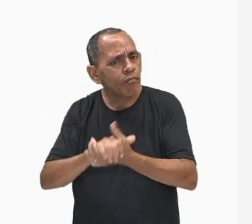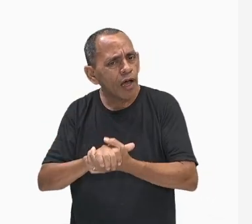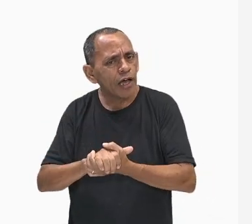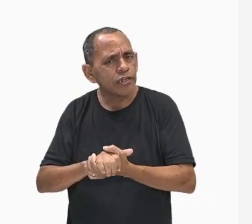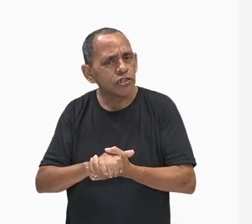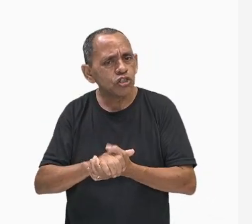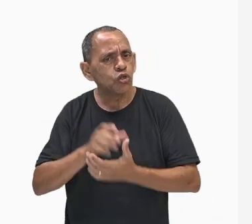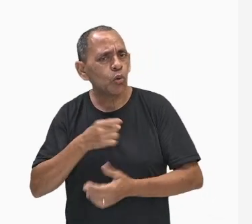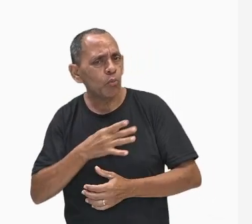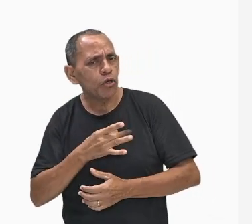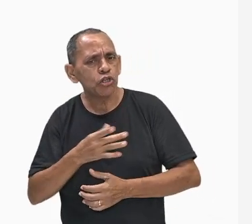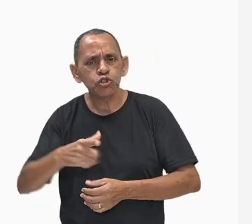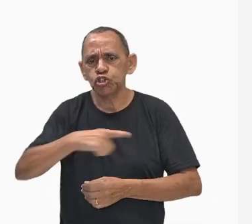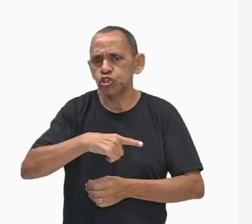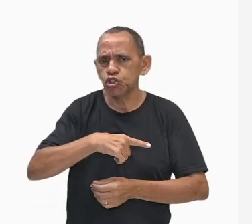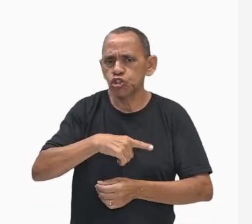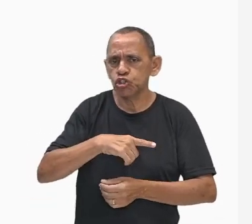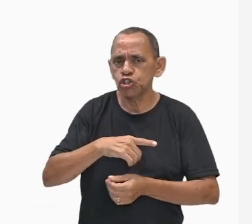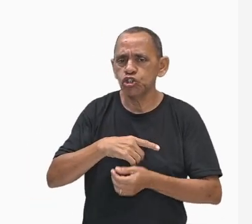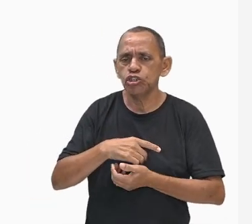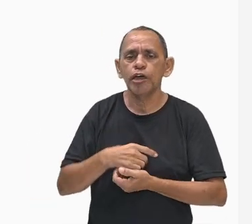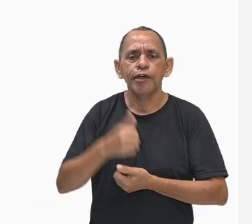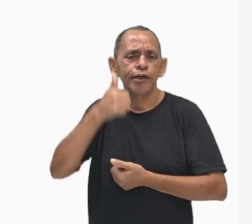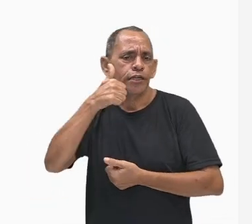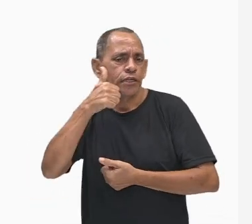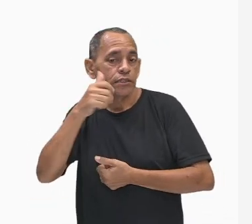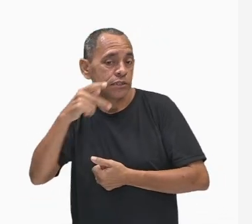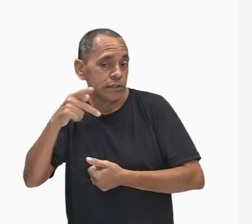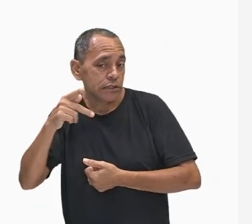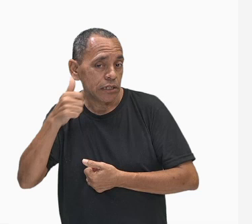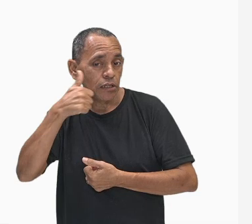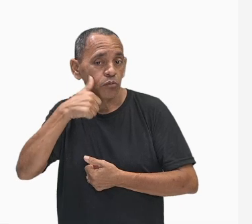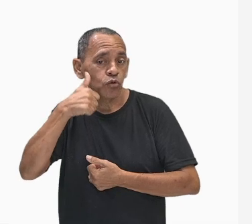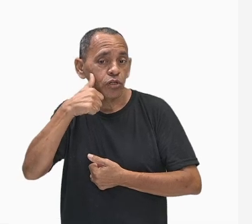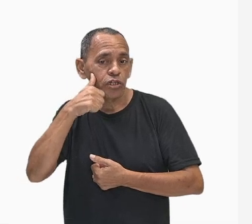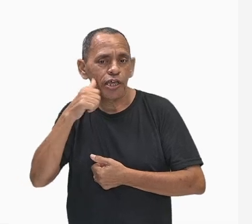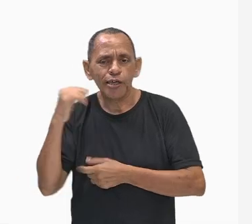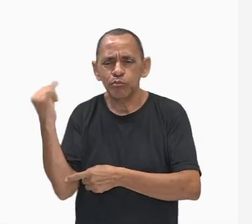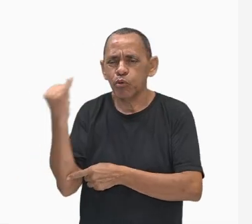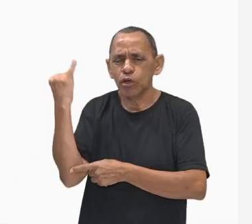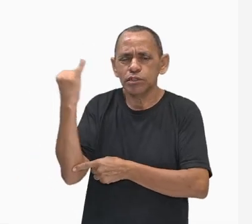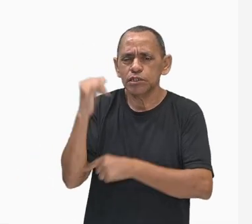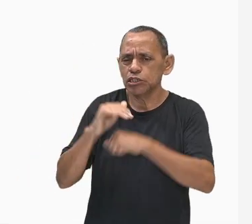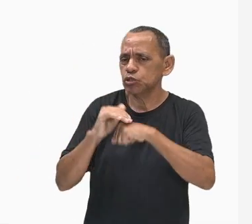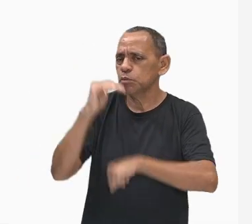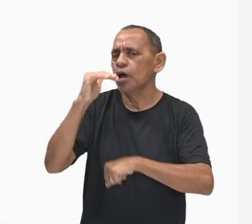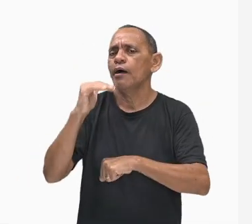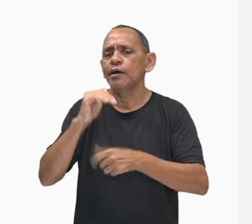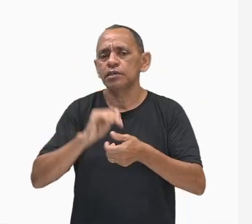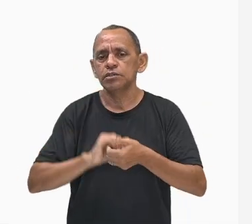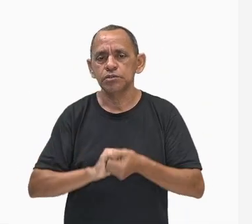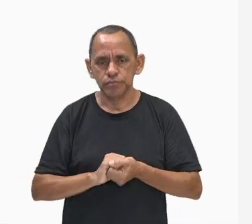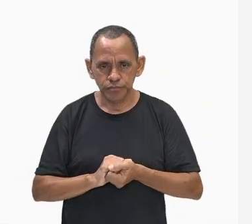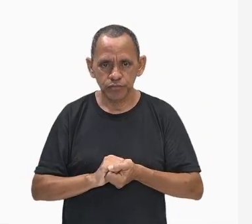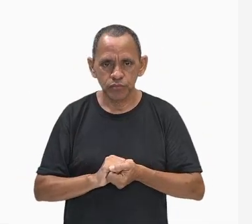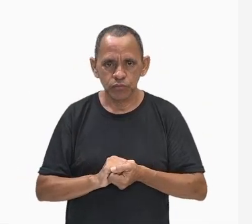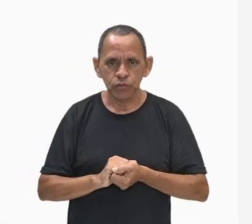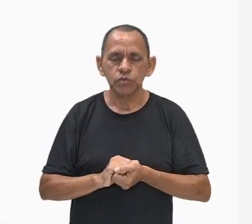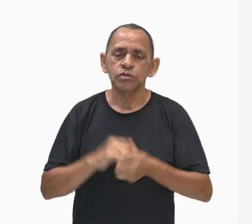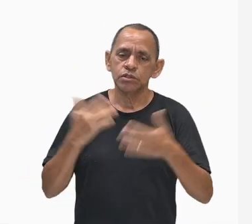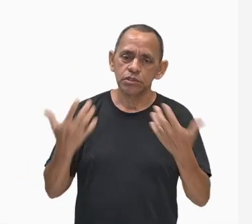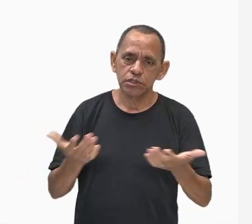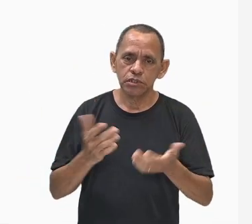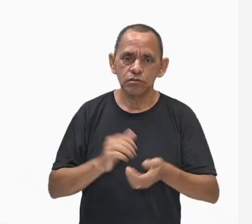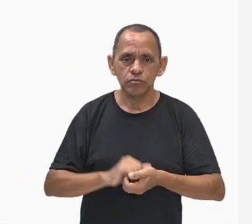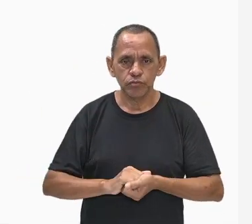as tropas de Guilherme de Orange invadiram a Inglaterra, destituíram Jaime II do poder com o apoio do parlamento.